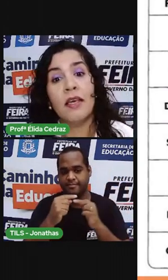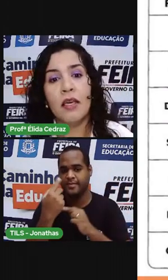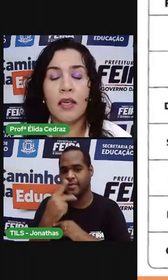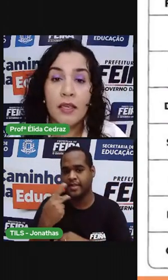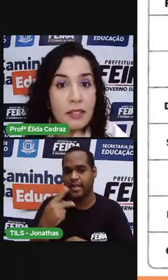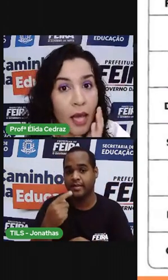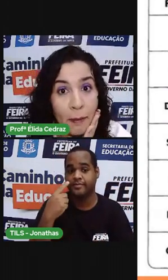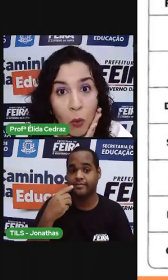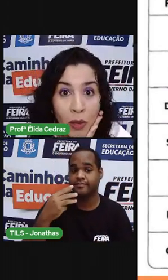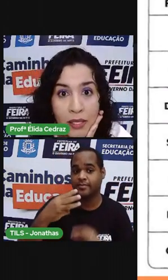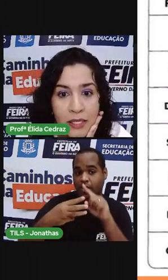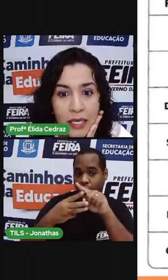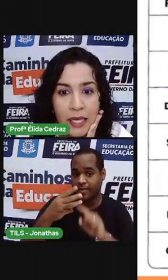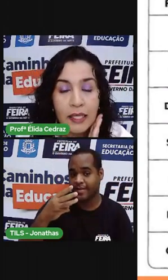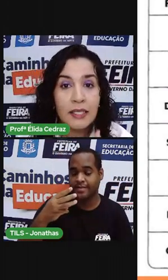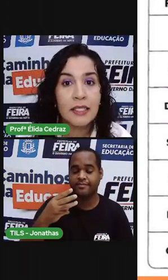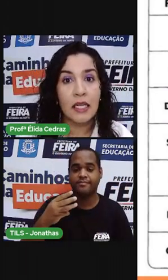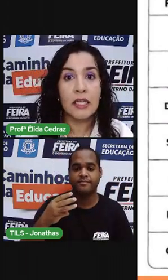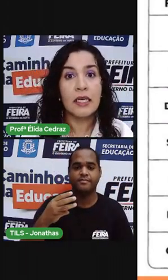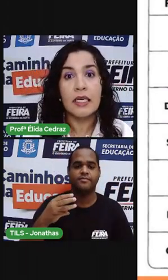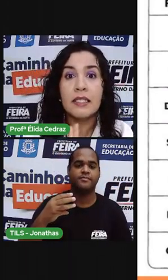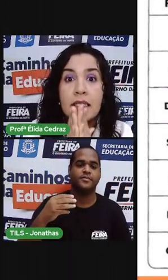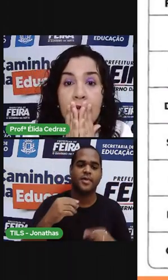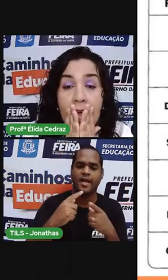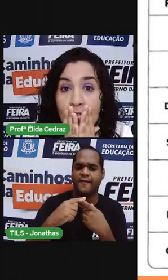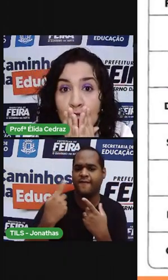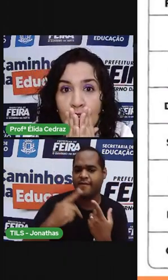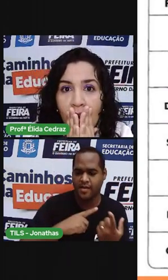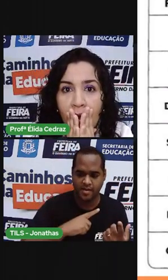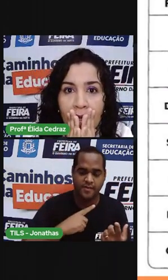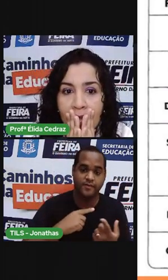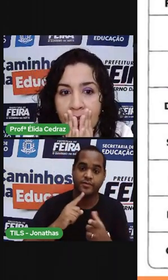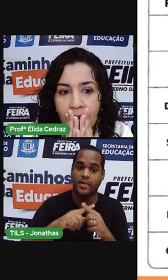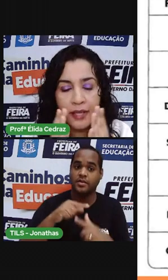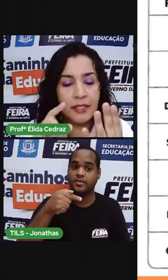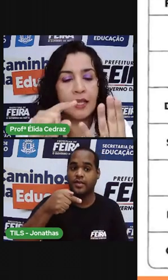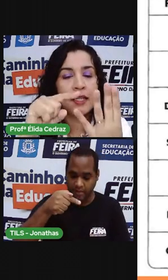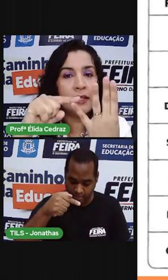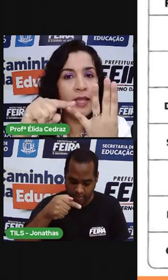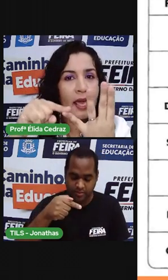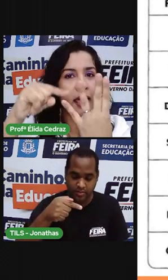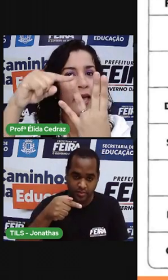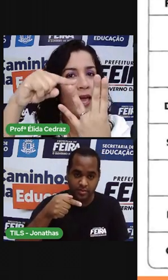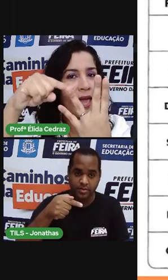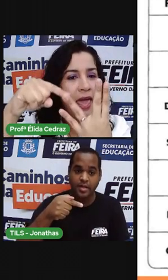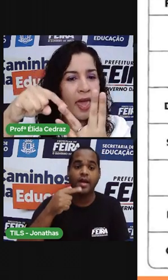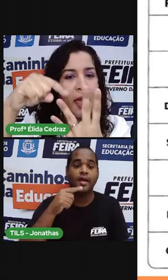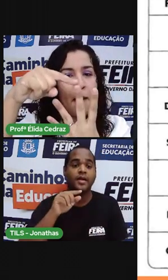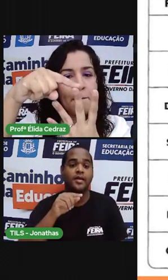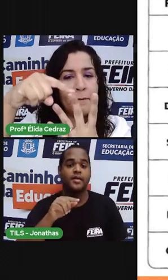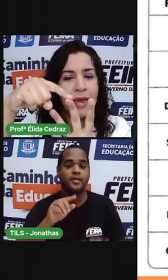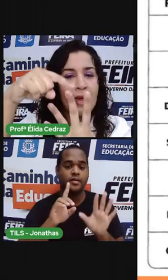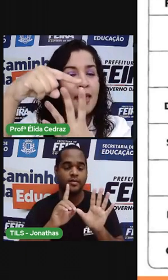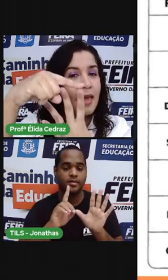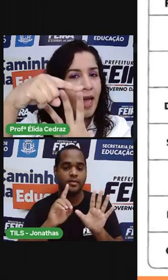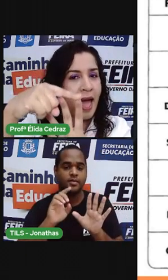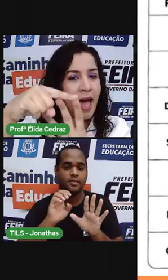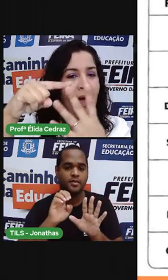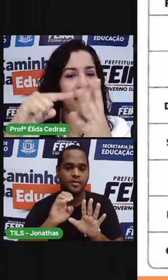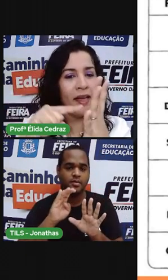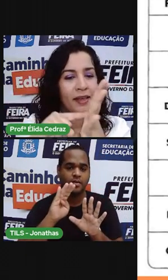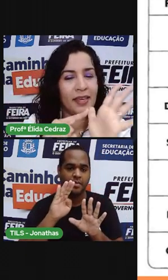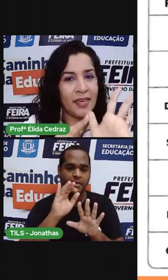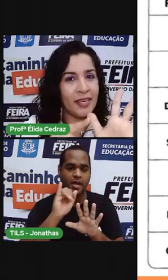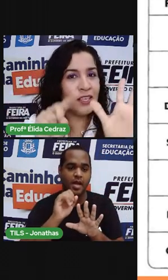sílabas. E sabe quantas letras? Sete letras. D, E, B,